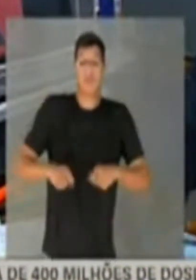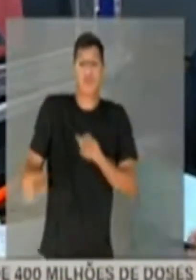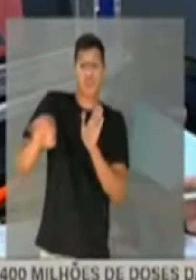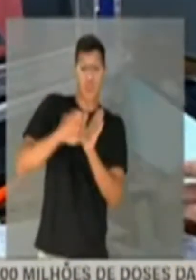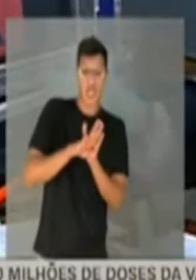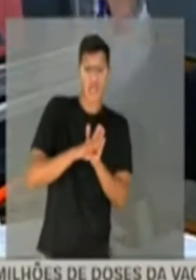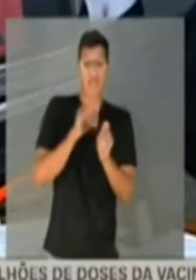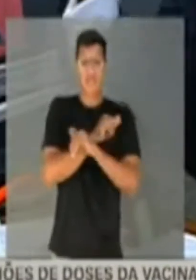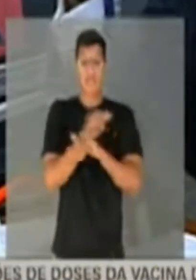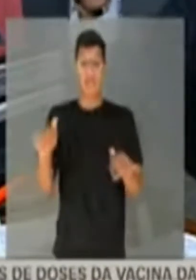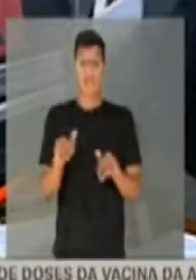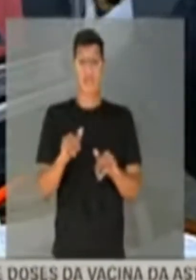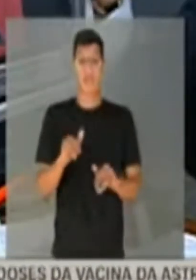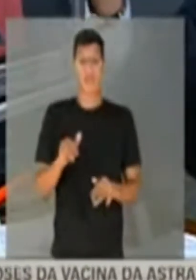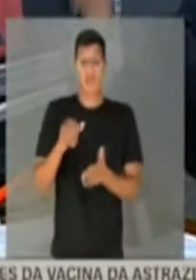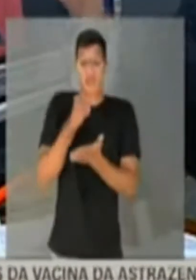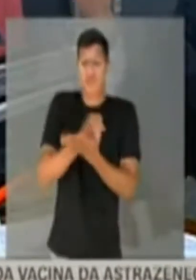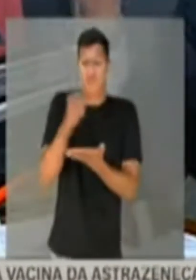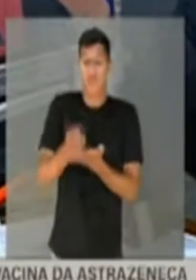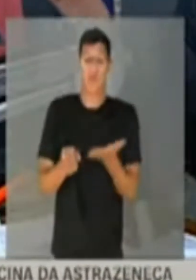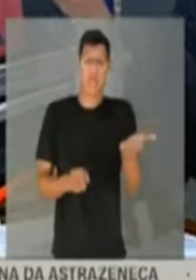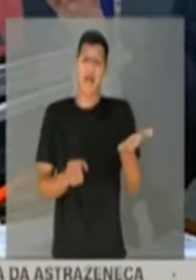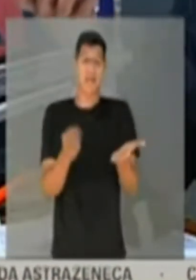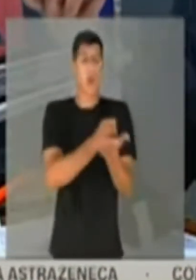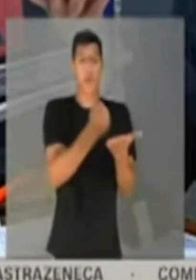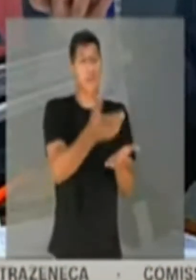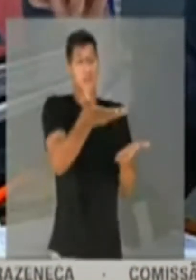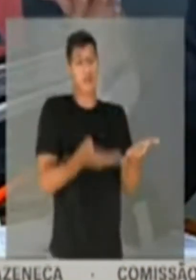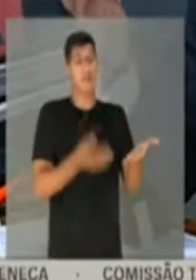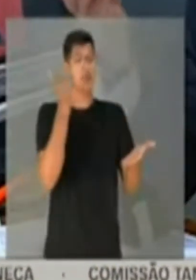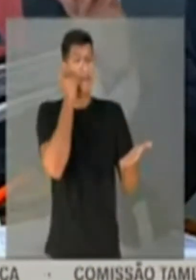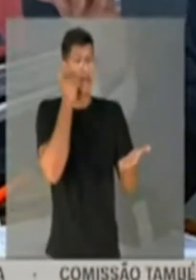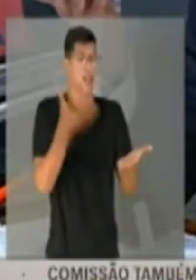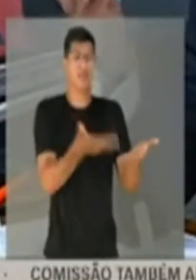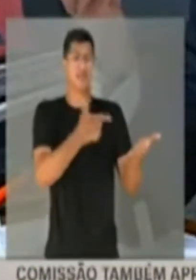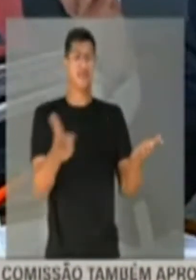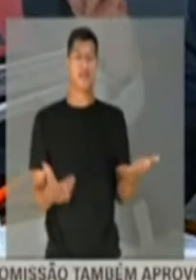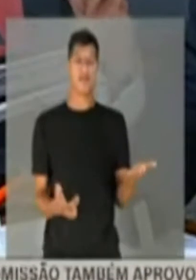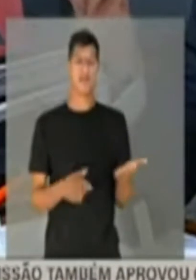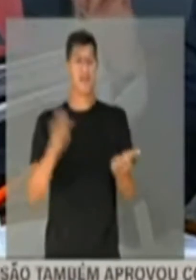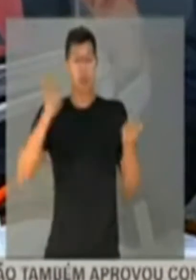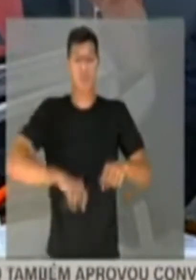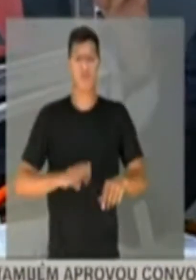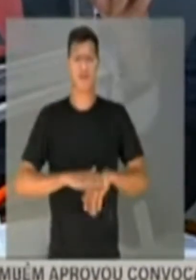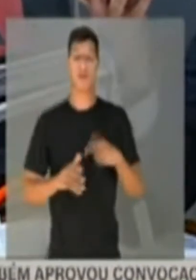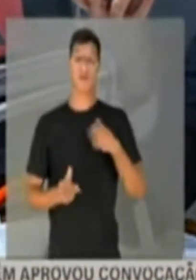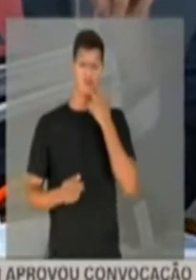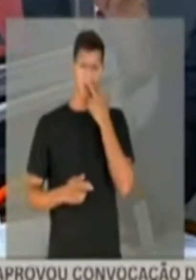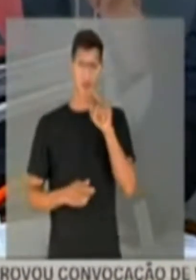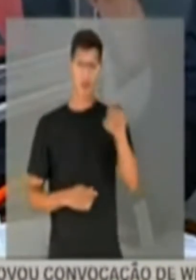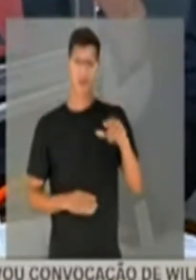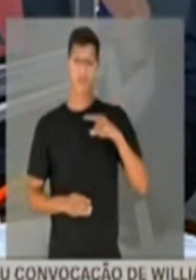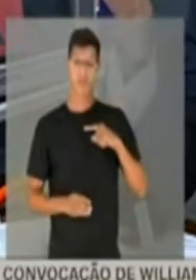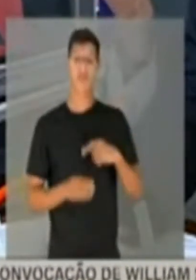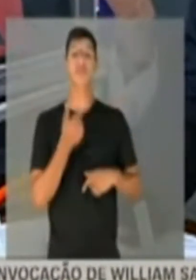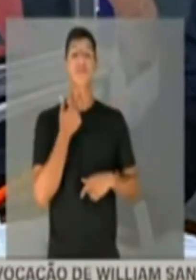chegar e dizer, não contrate essa empresa picareta. O senhor não teve condição de fazer isso. Eu acho até que o senhor teve